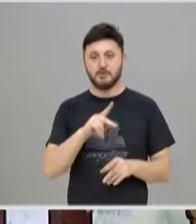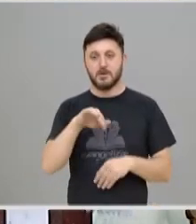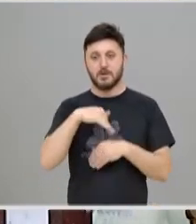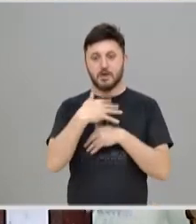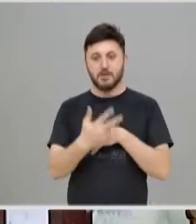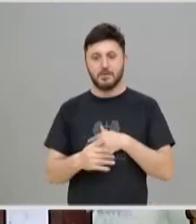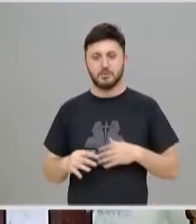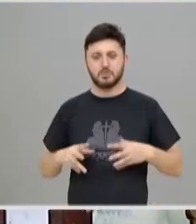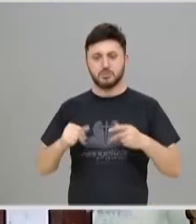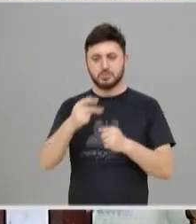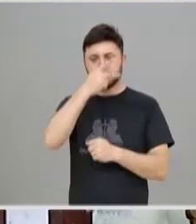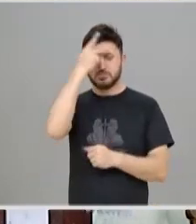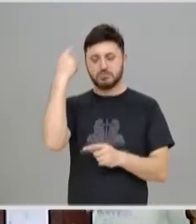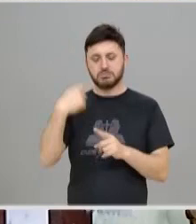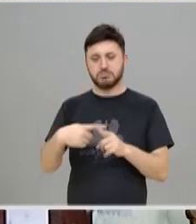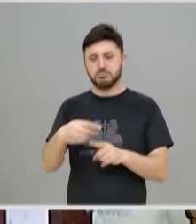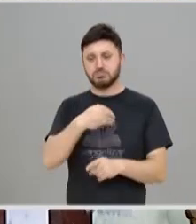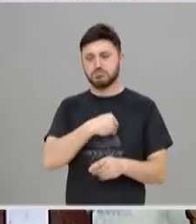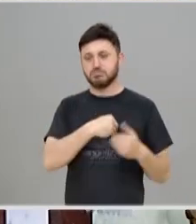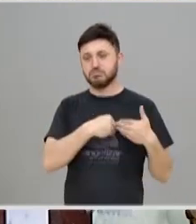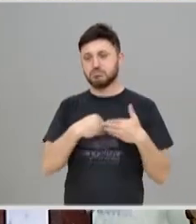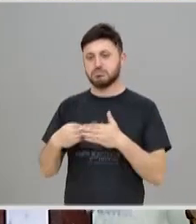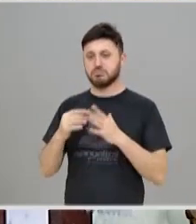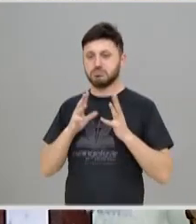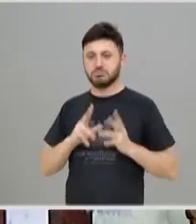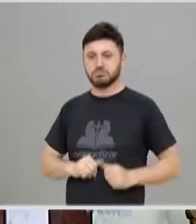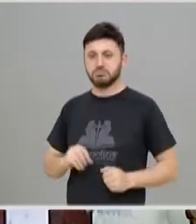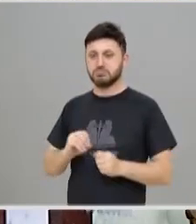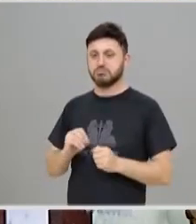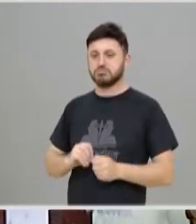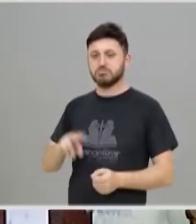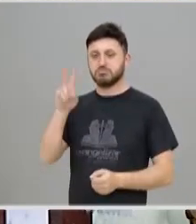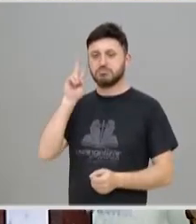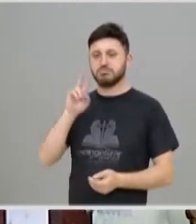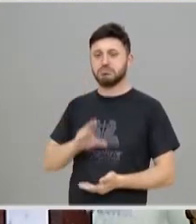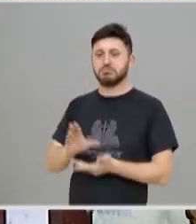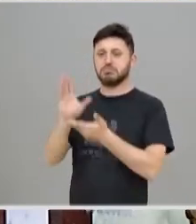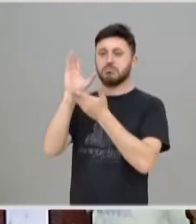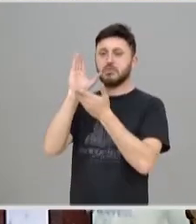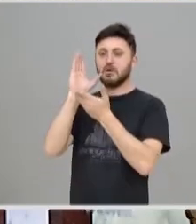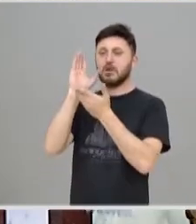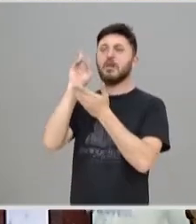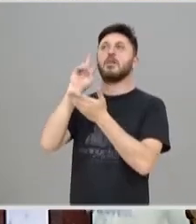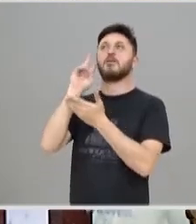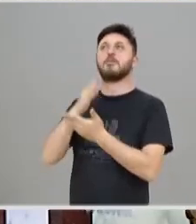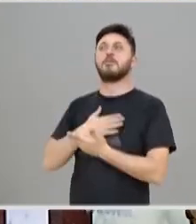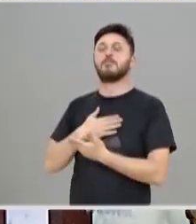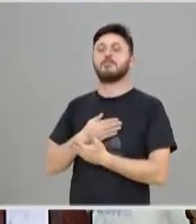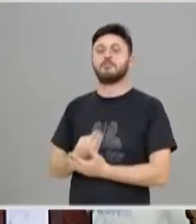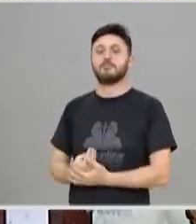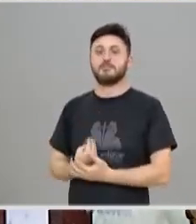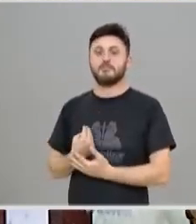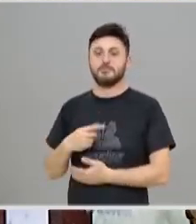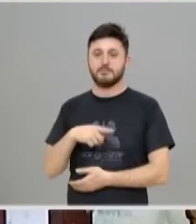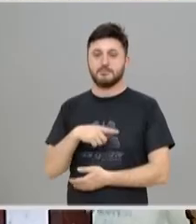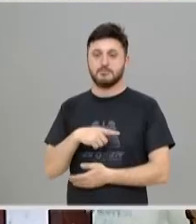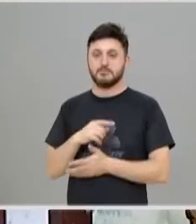será derramado por vós e por todos para a remissão dos pecados. Fazei isto em memória de mim.